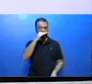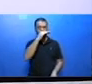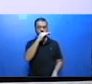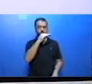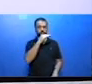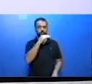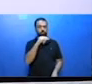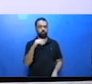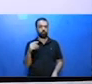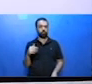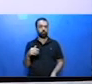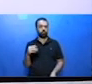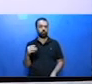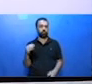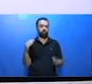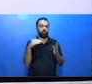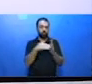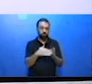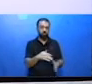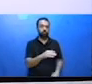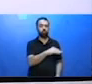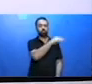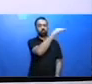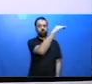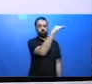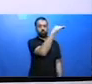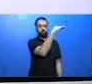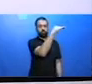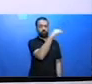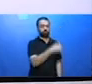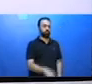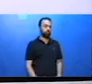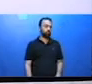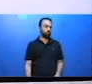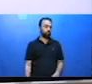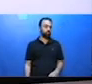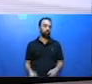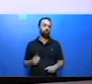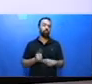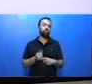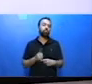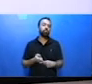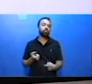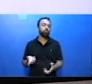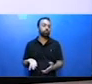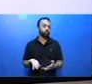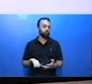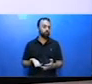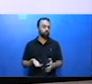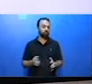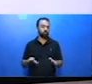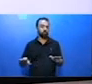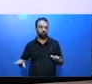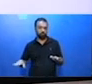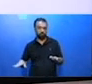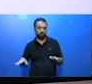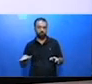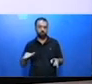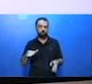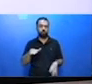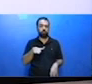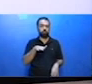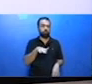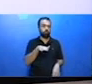e pegamos o Carlos, e agora, por último, ficou o Pedro. Por quê? Não é do menor para